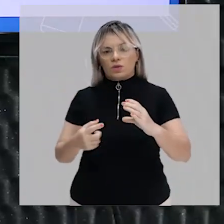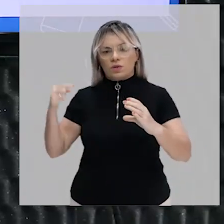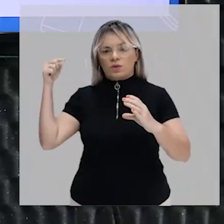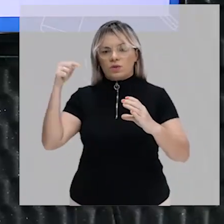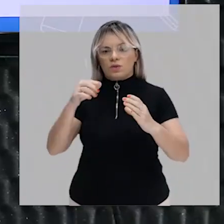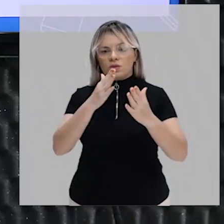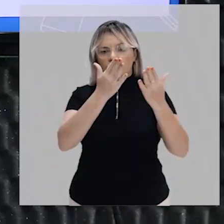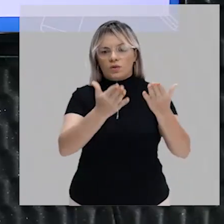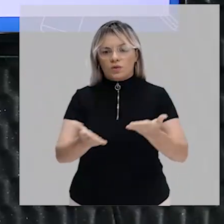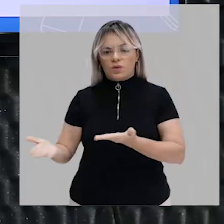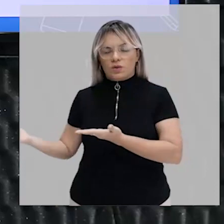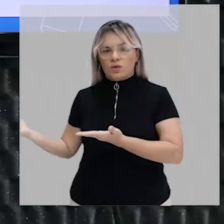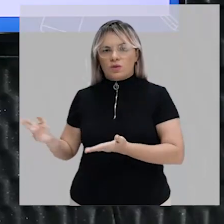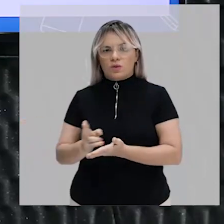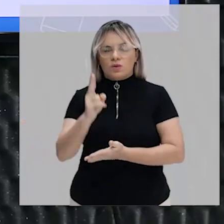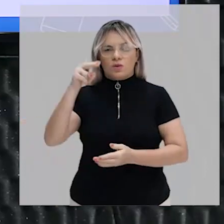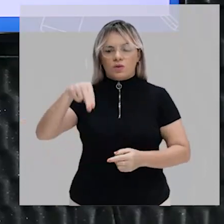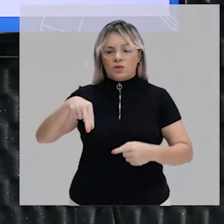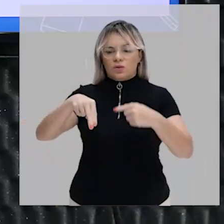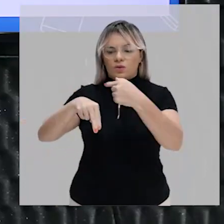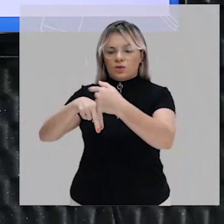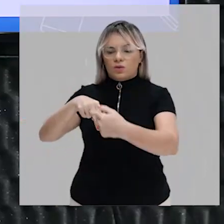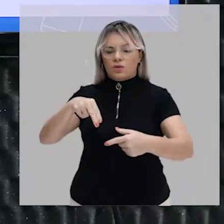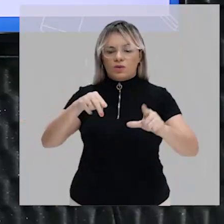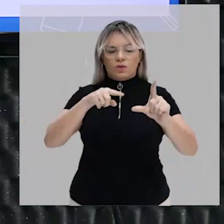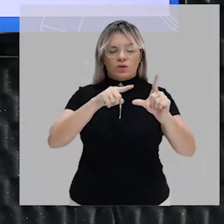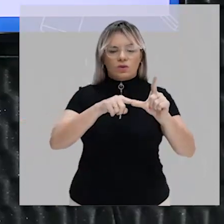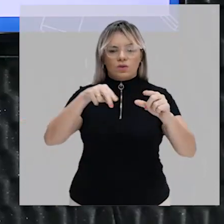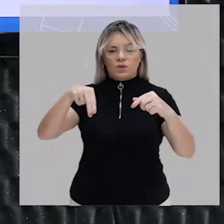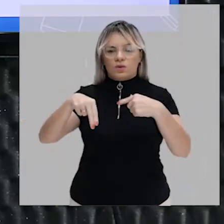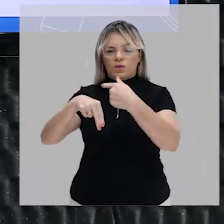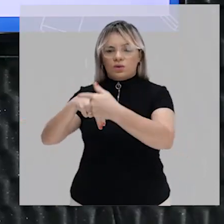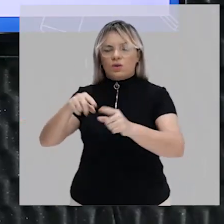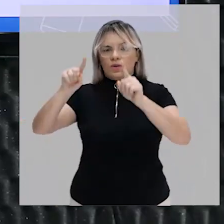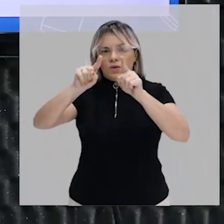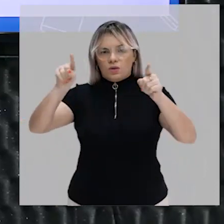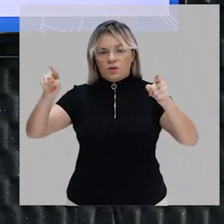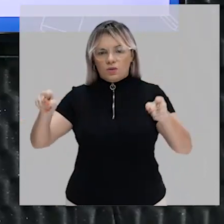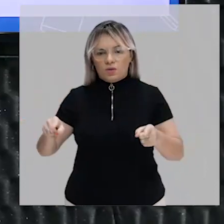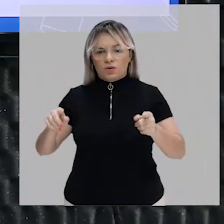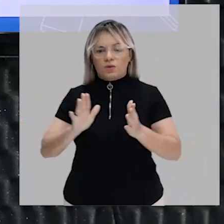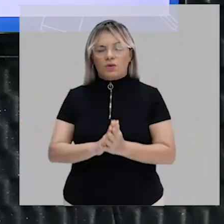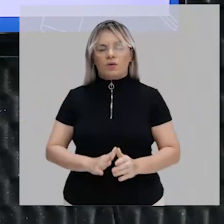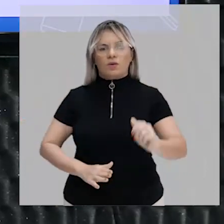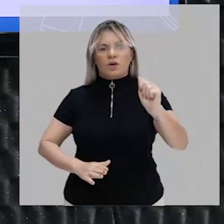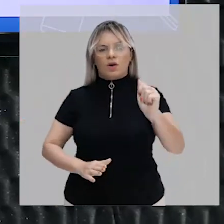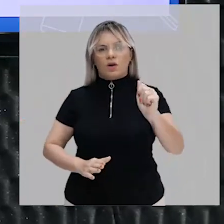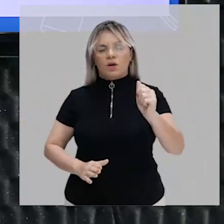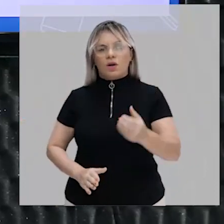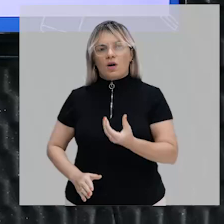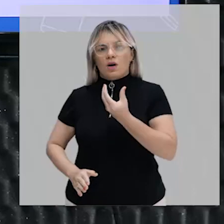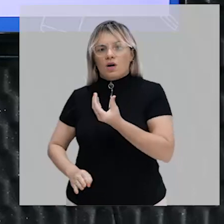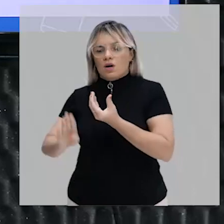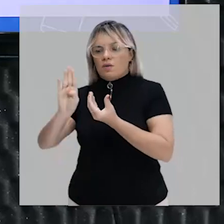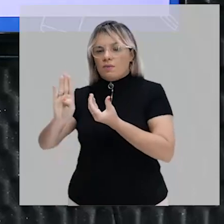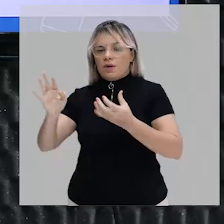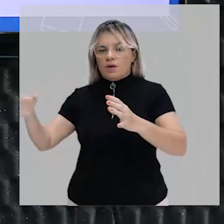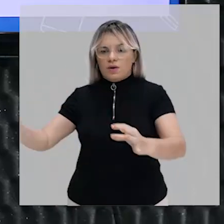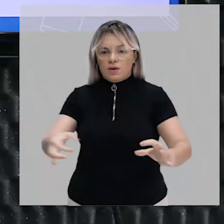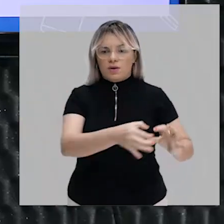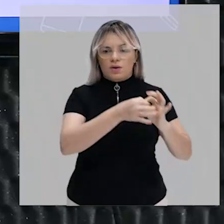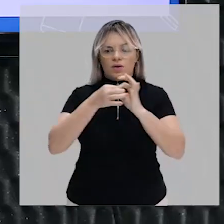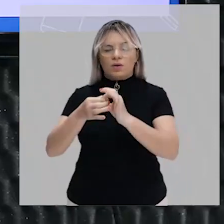por esse nzinho, tá? E entre parênteses os conjuntos, que no caso aqui para nós estamos trabalhando com A e com B. Então, como é que eu calculo